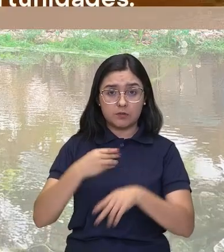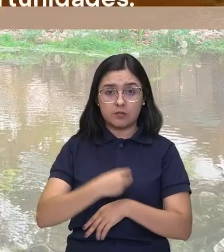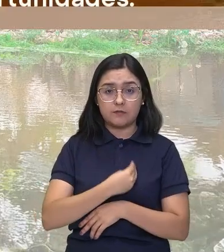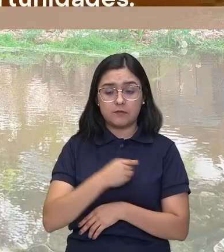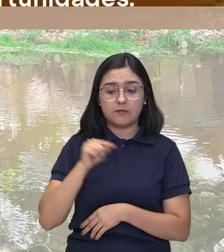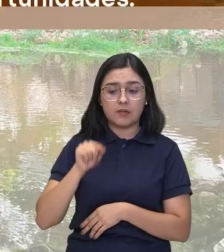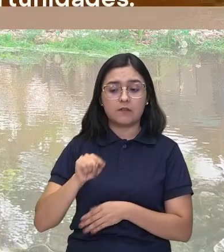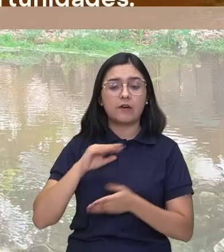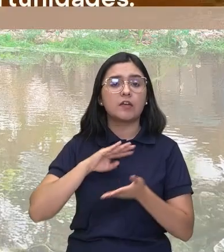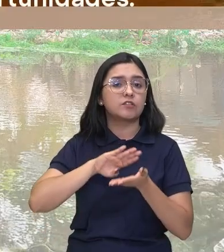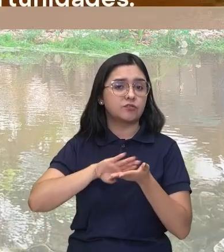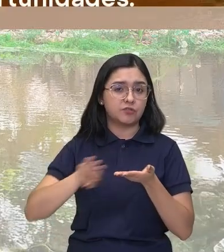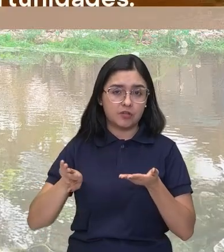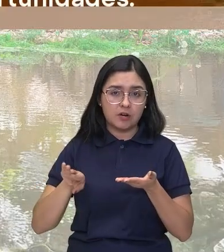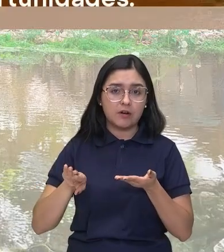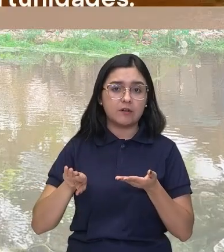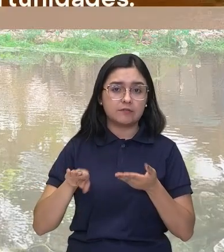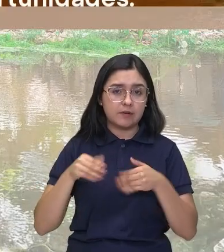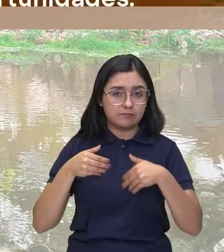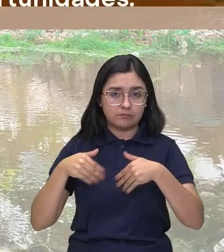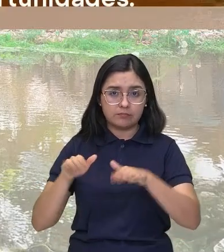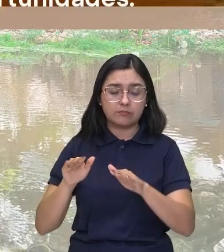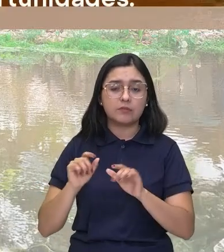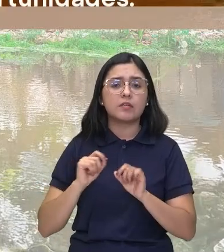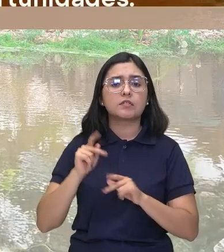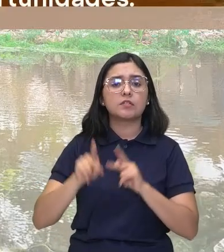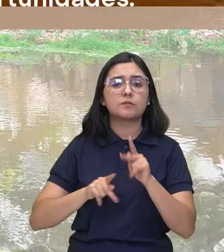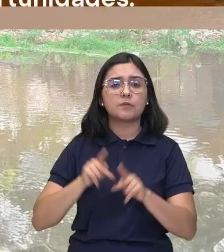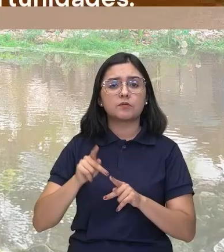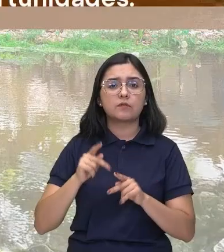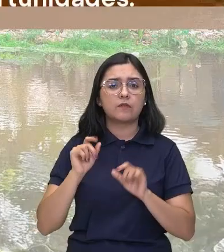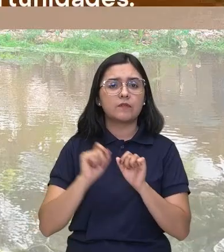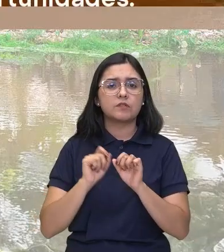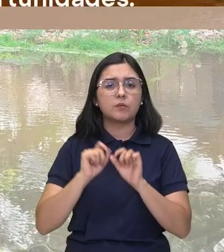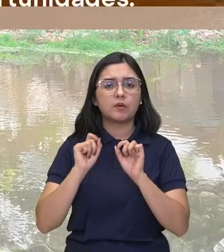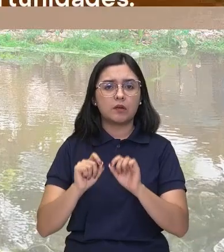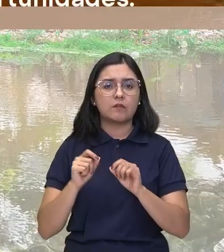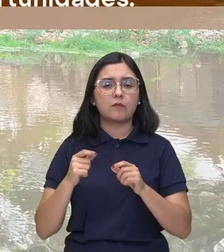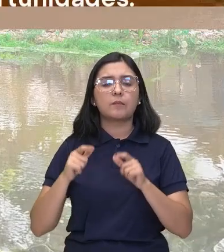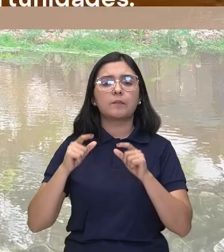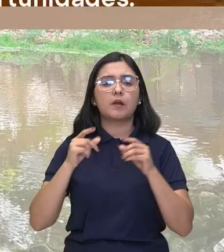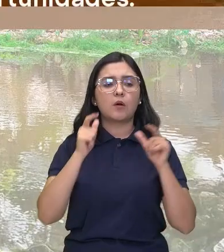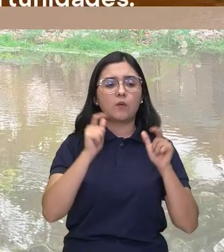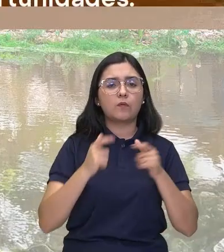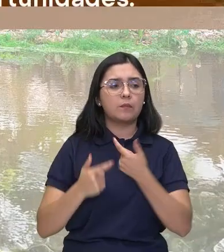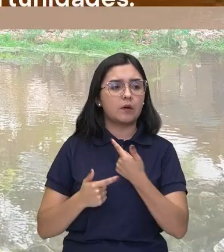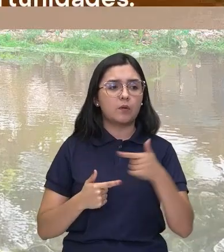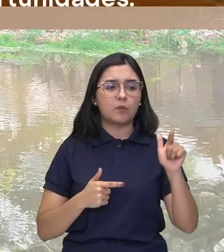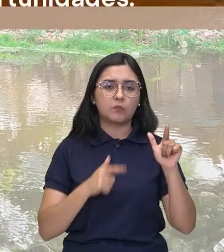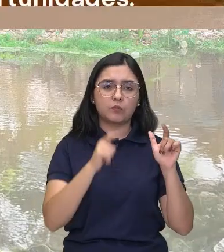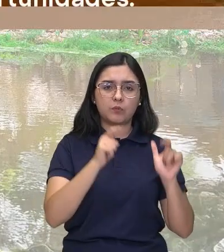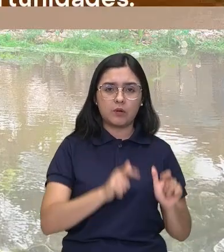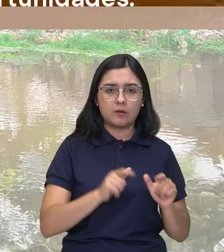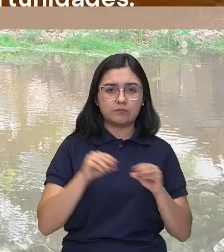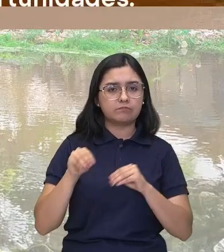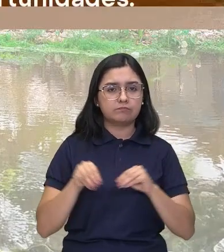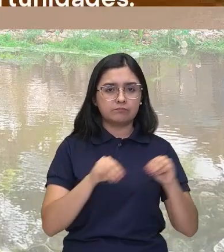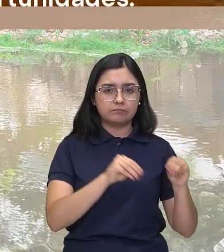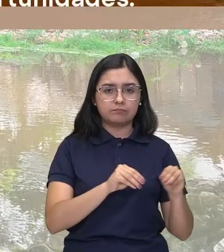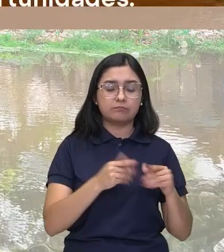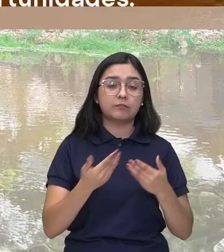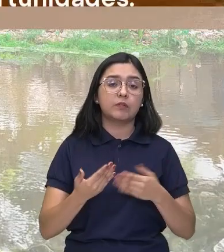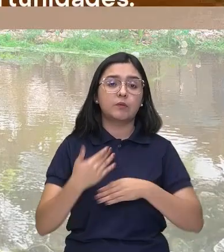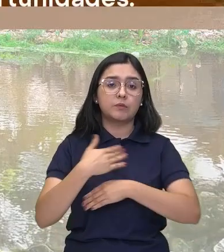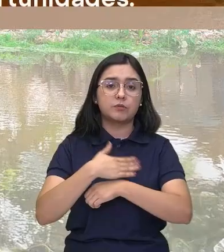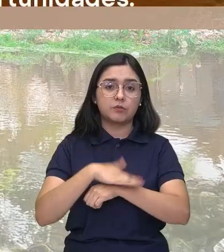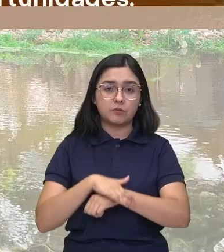e pronto. E aí, essas pessoas vão fazer o quê? Vai acontecer o quê com essas pessoas? Né? Então, isso é resultado direto de quê? De